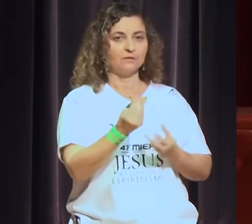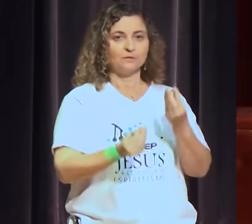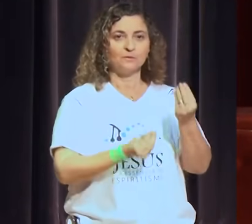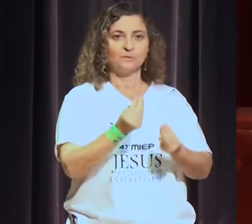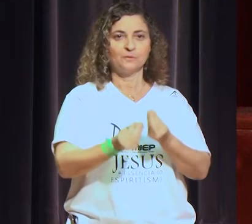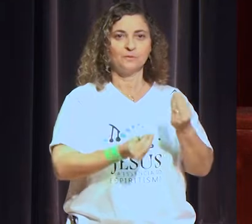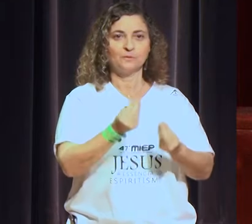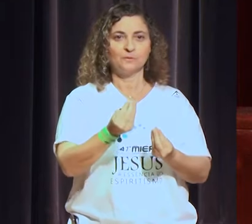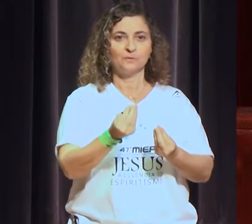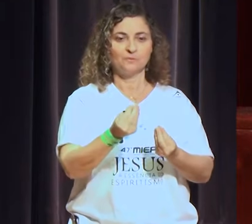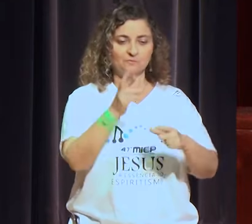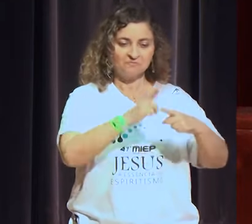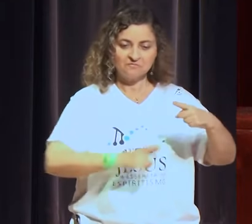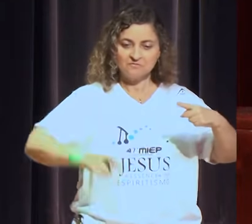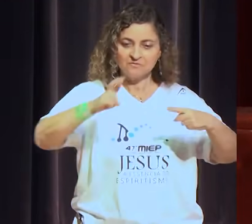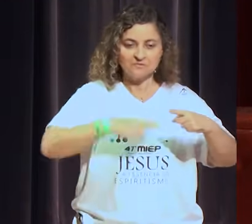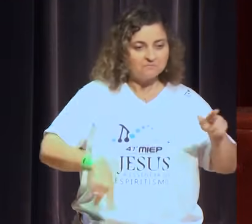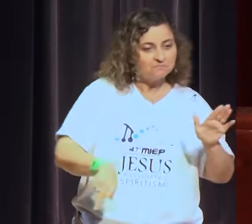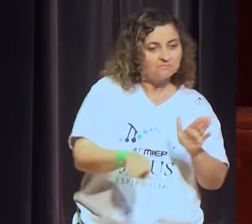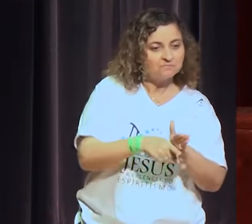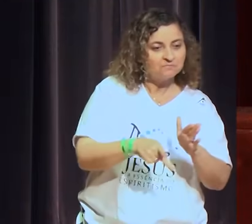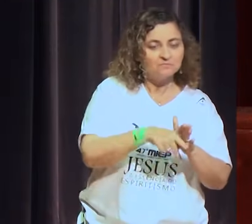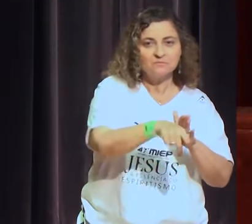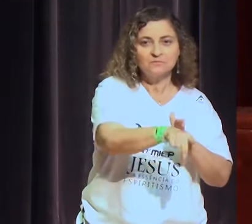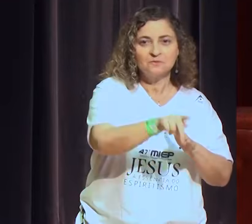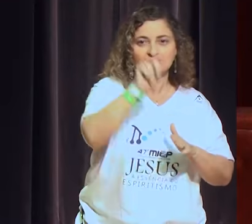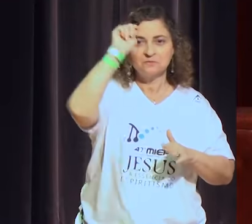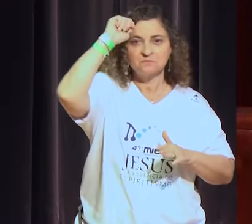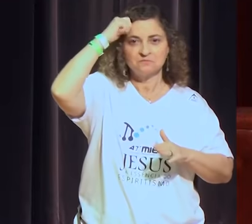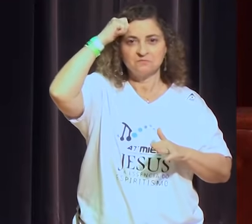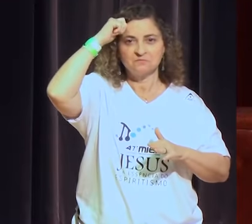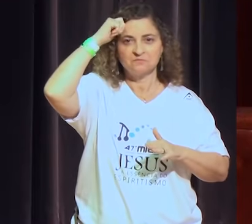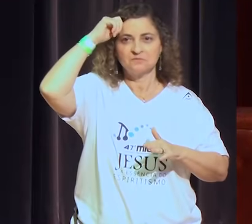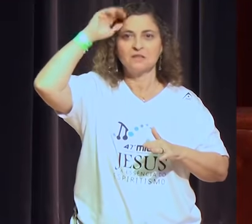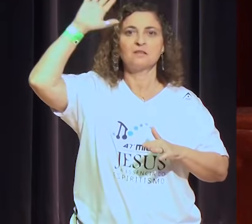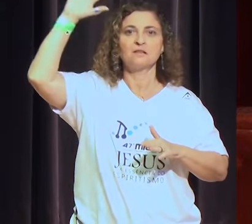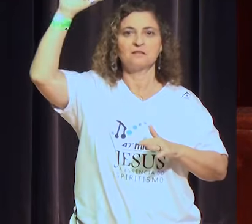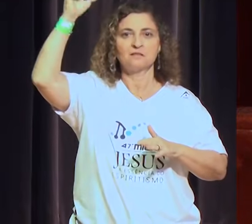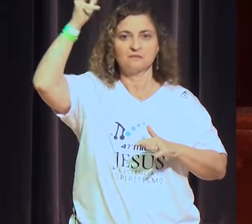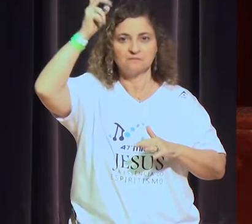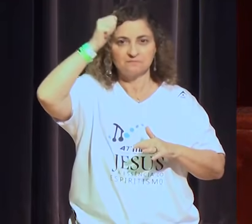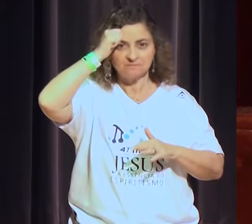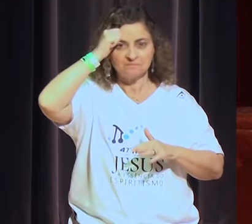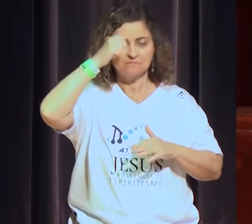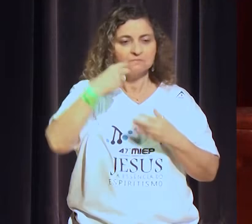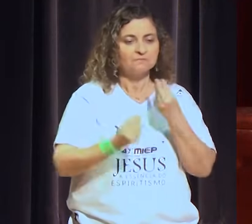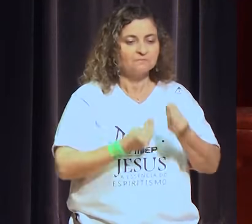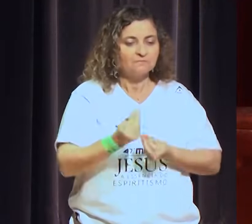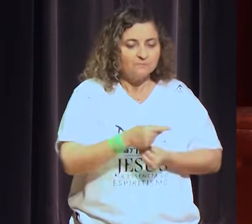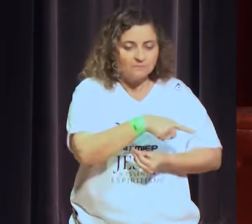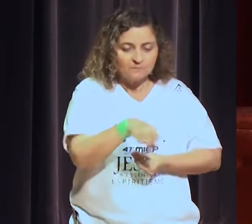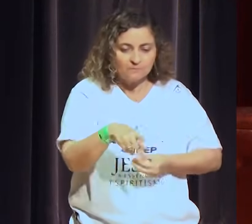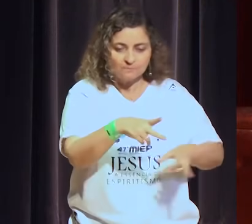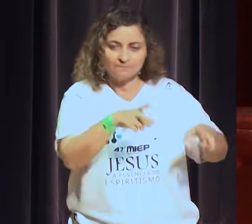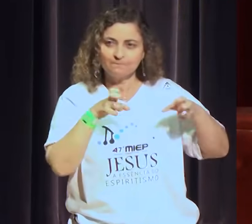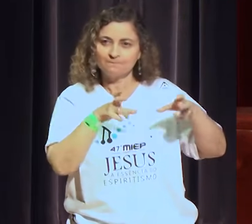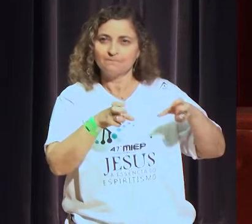Você olha para a África e, a par das questões